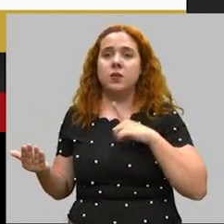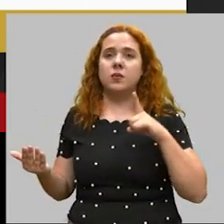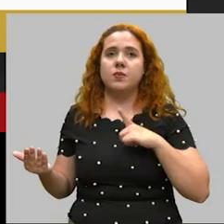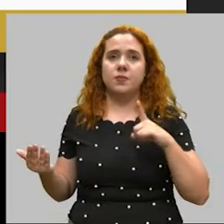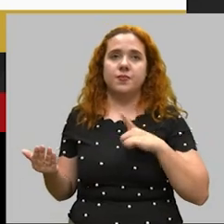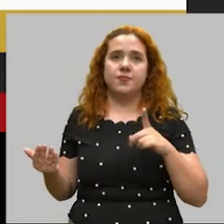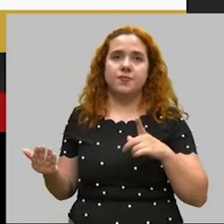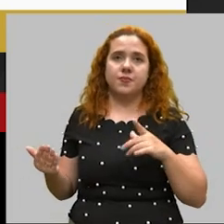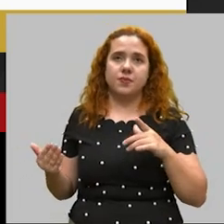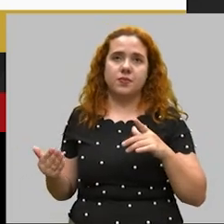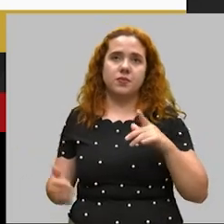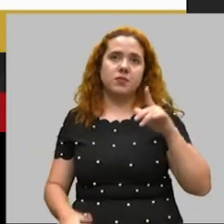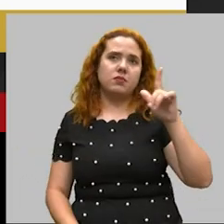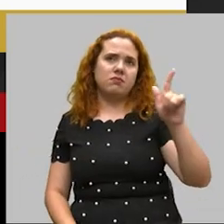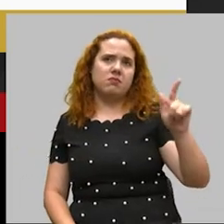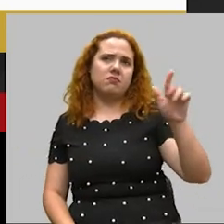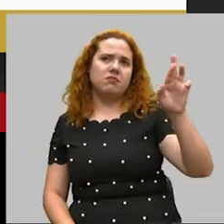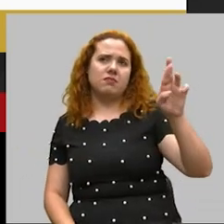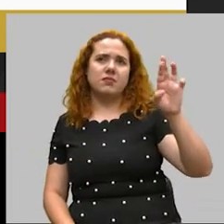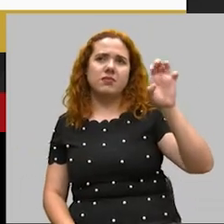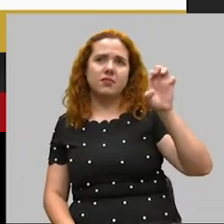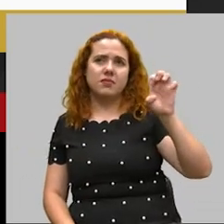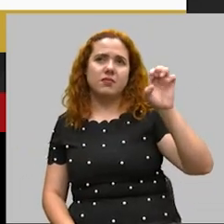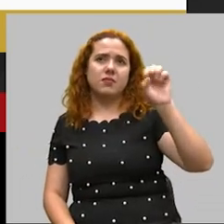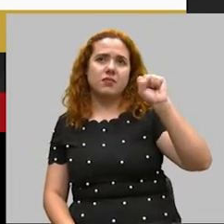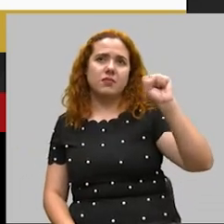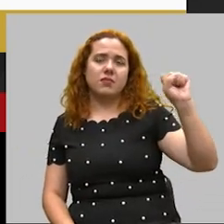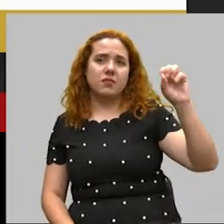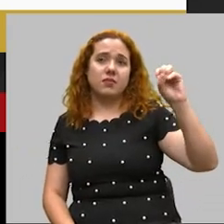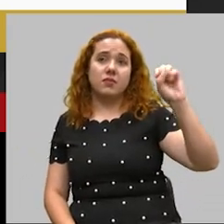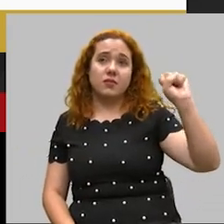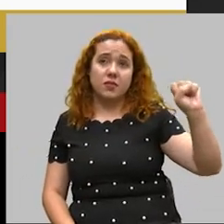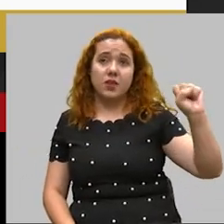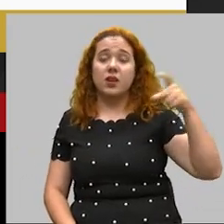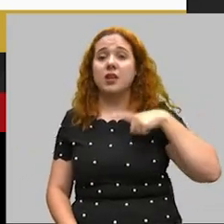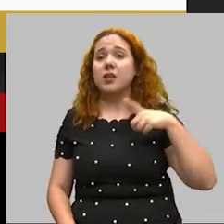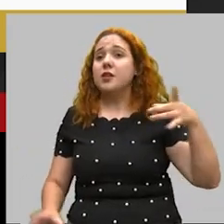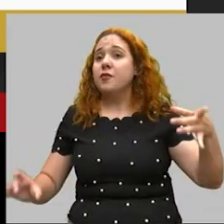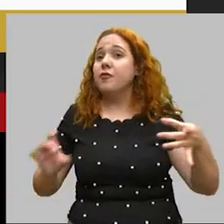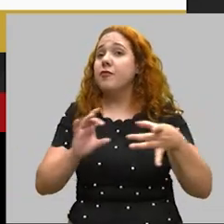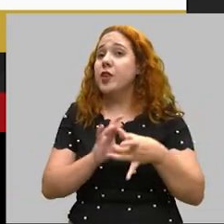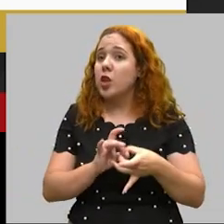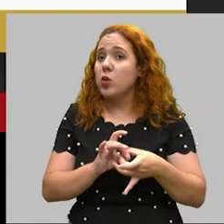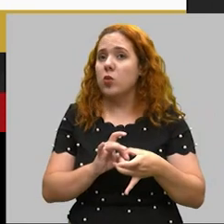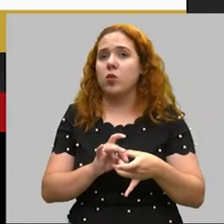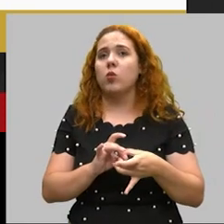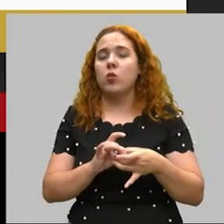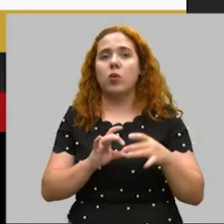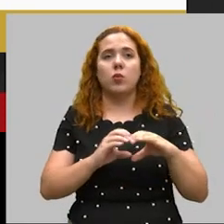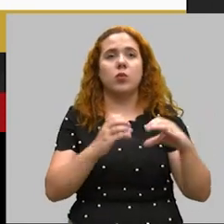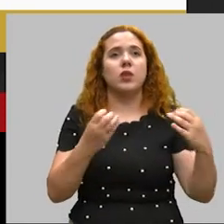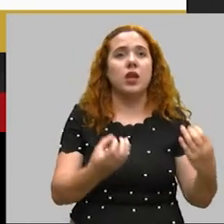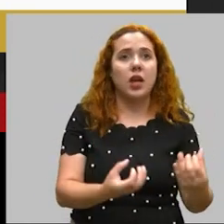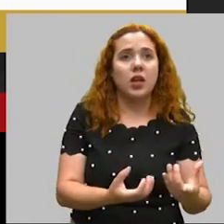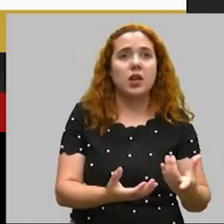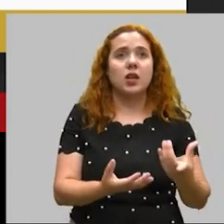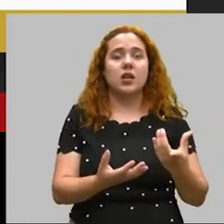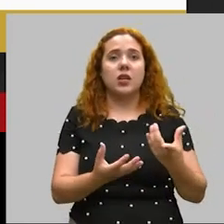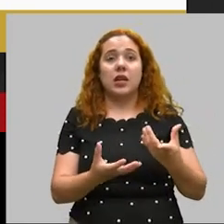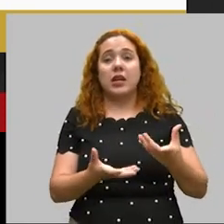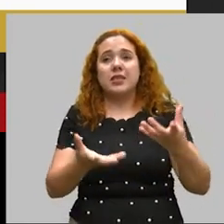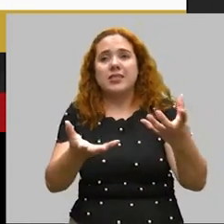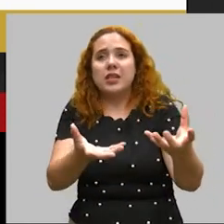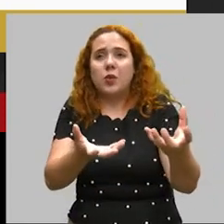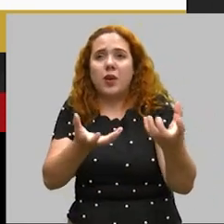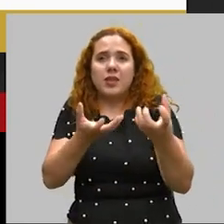egresso nesse vínculo com o estudante com a comunidade Por incrível que pareça se na verdade aquela comunidade não acolhe dessa